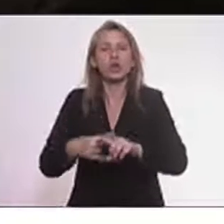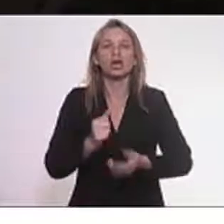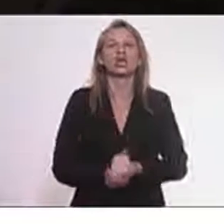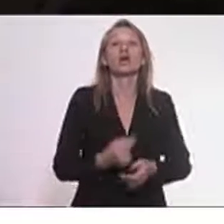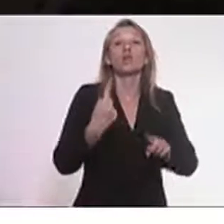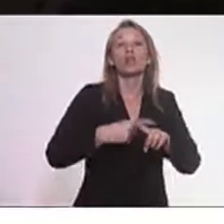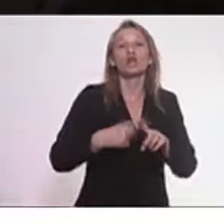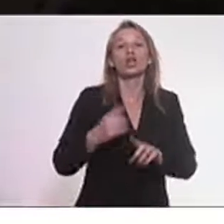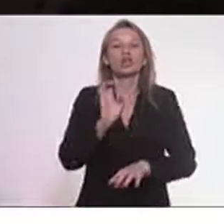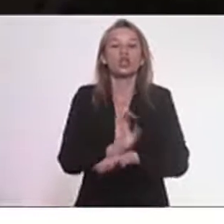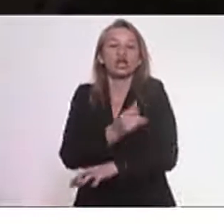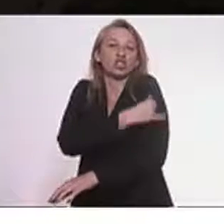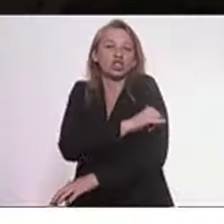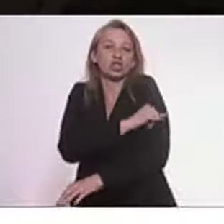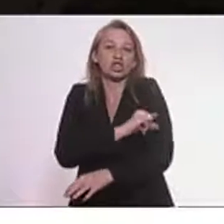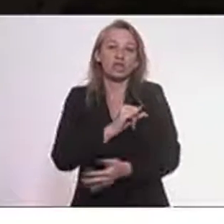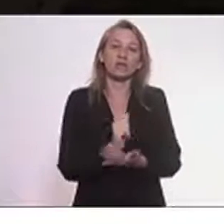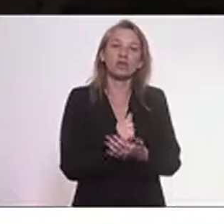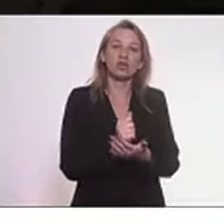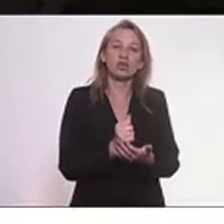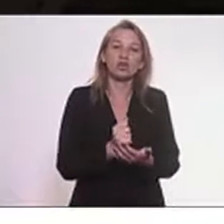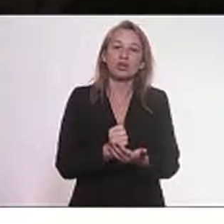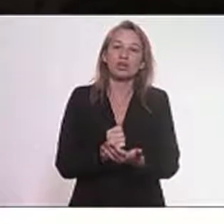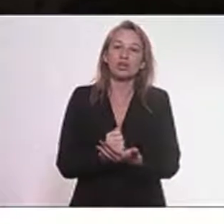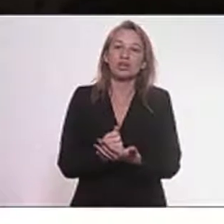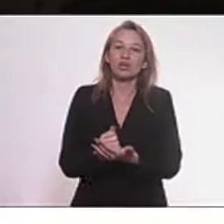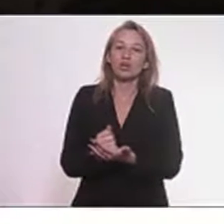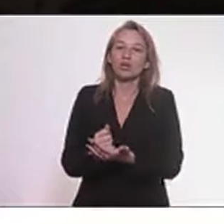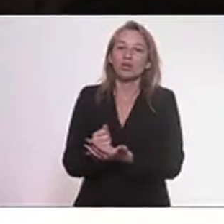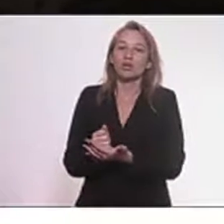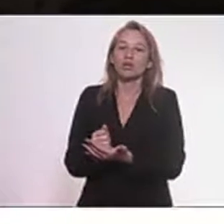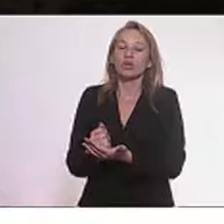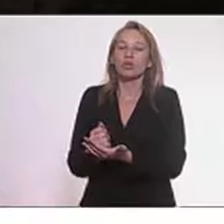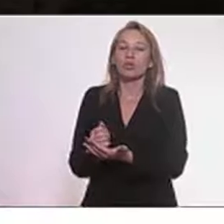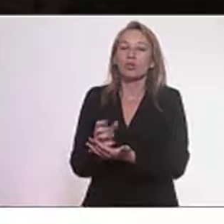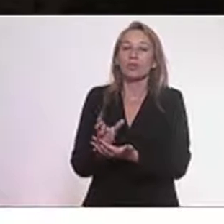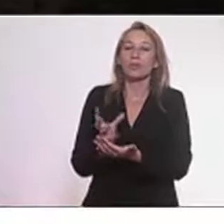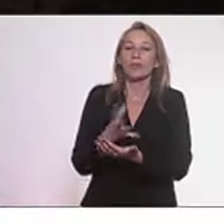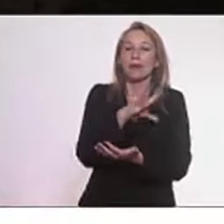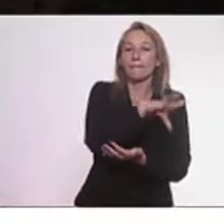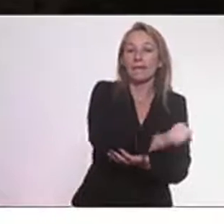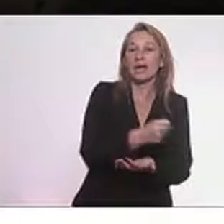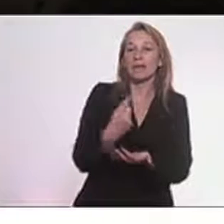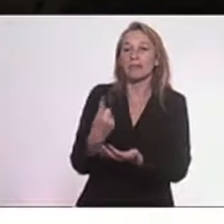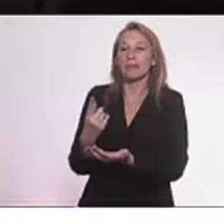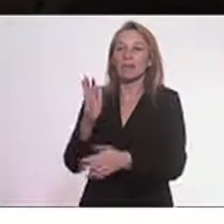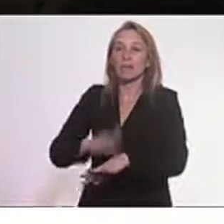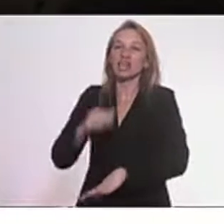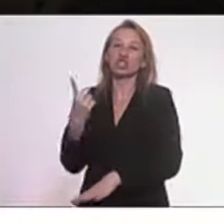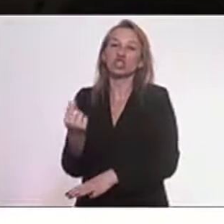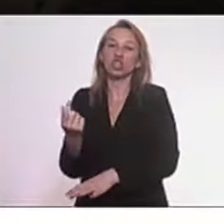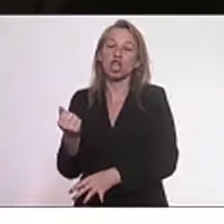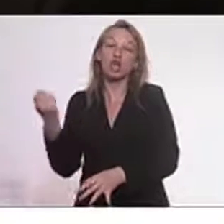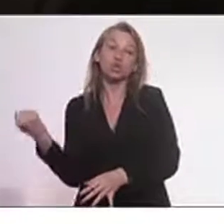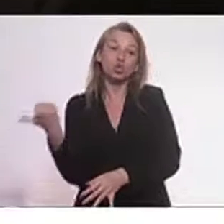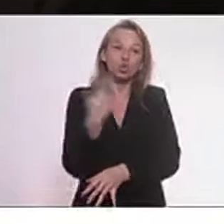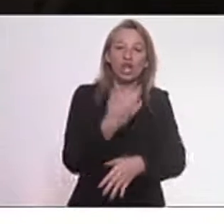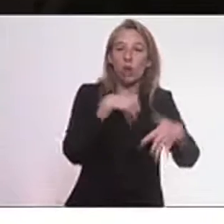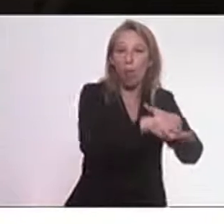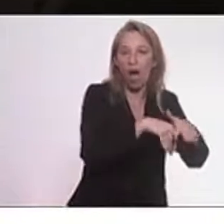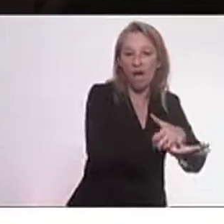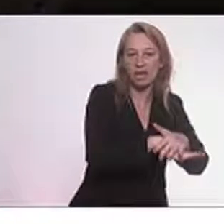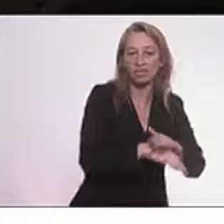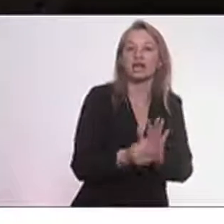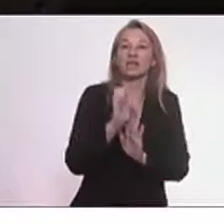o Estado do Rio gasta mais do que arrecada, sequer consegue respeitar a lei de responsabilidade fiscal. A criação das